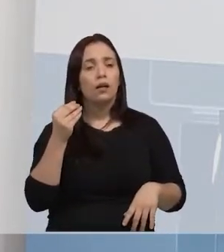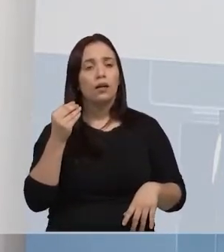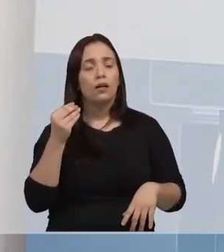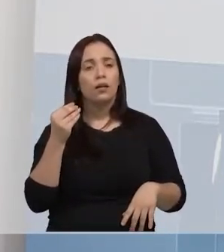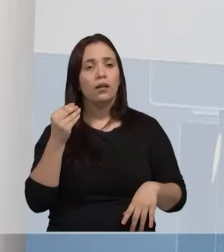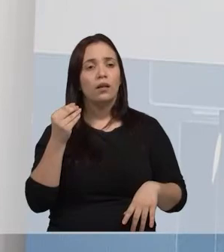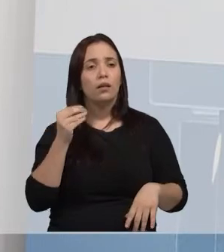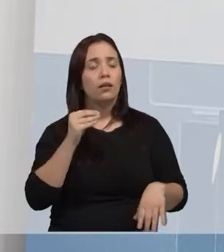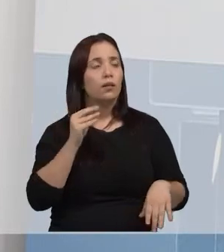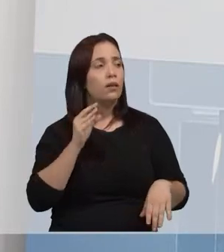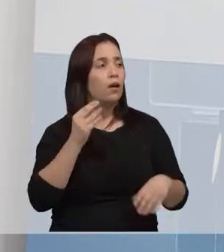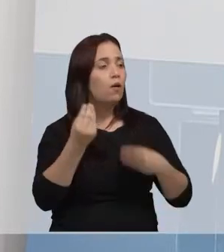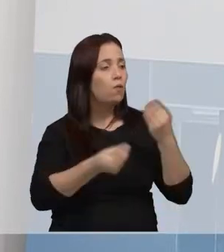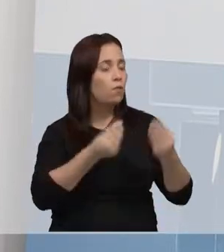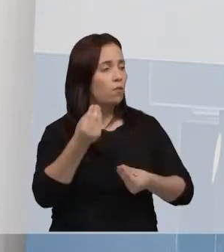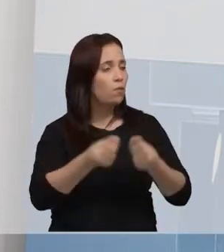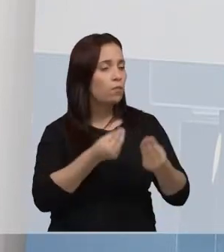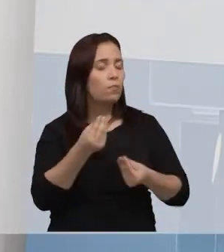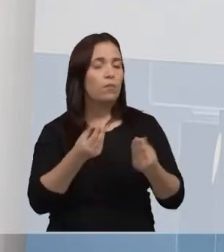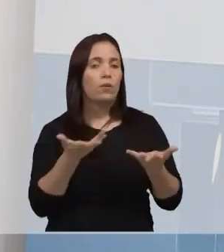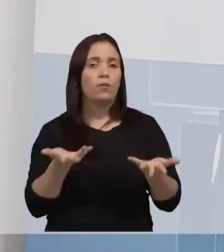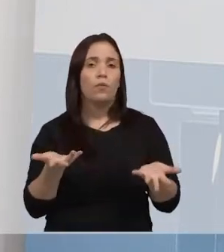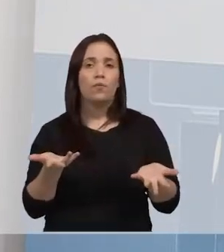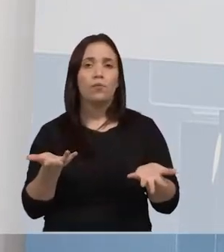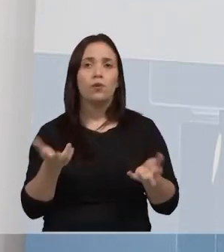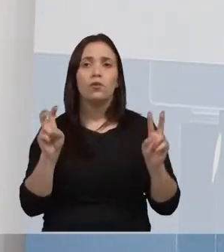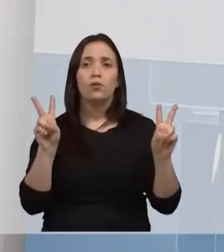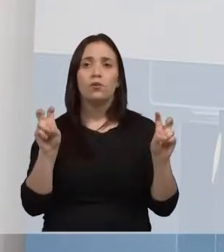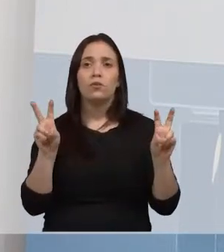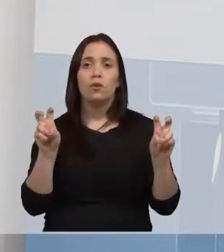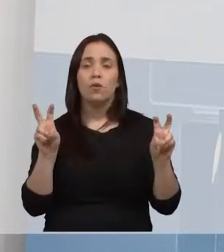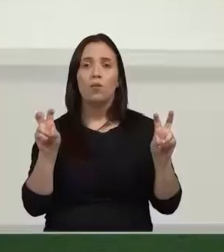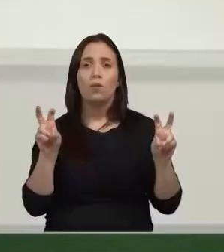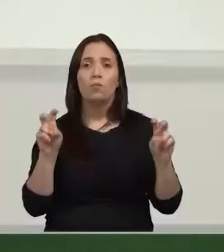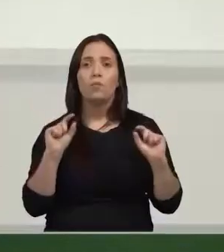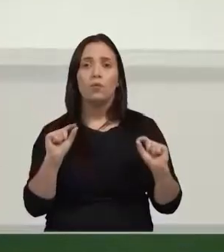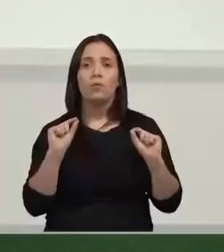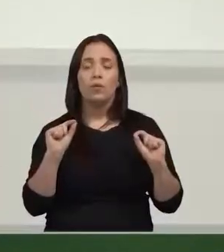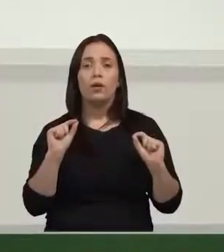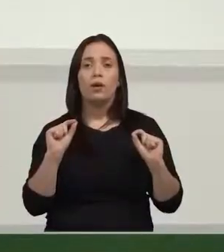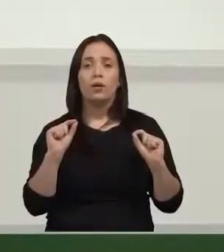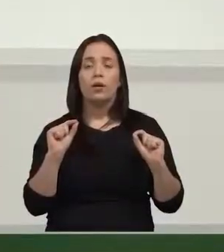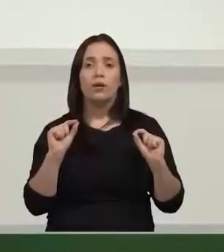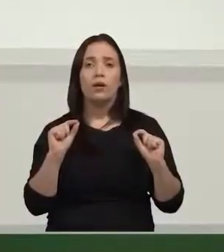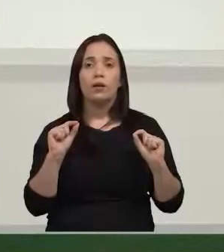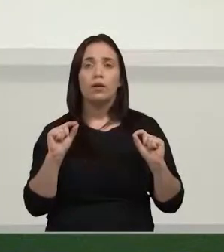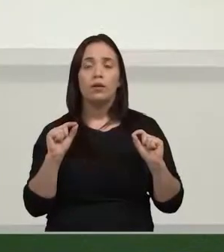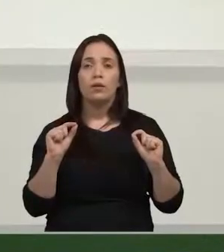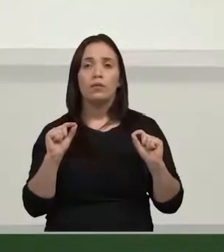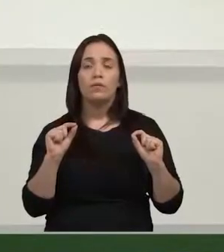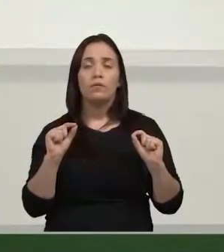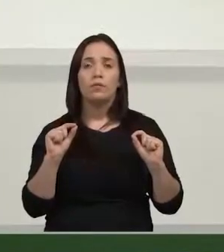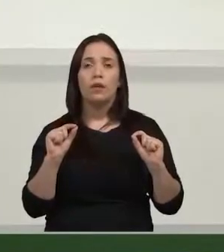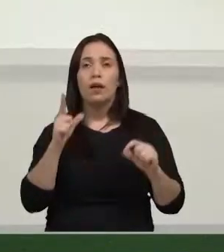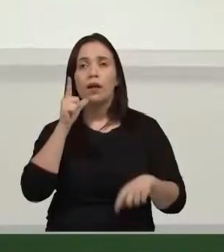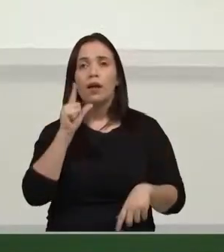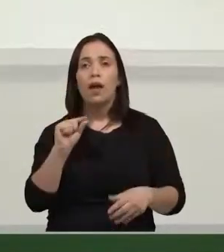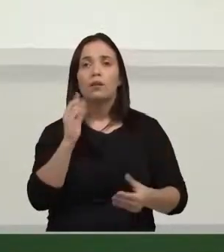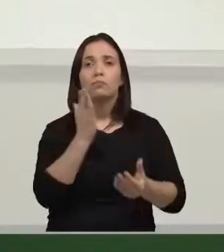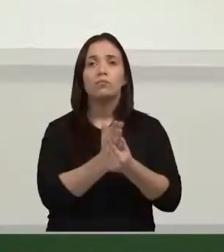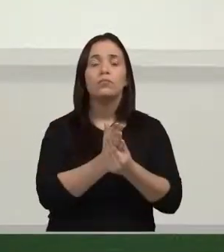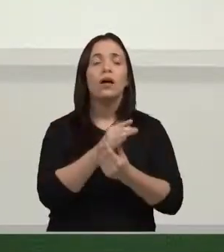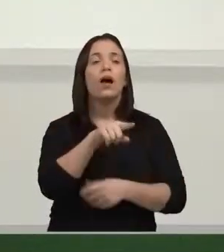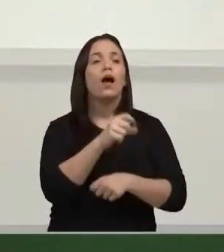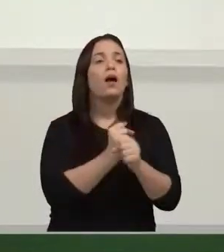2 anos. Porque, vou dar um exemplo, mataram o policial federal agora, me lembrei que foi o Estado. São Paulo. Quem matou o policial federal, quem